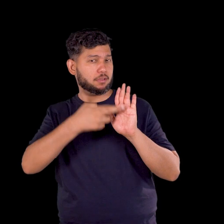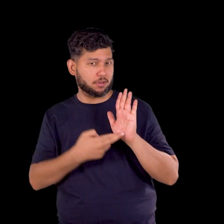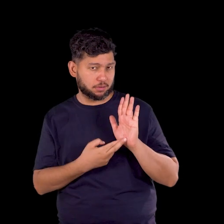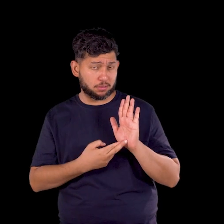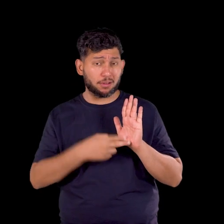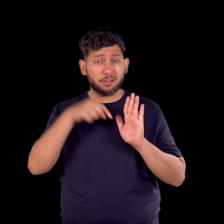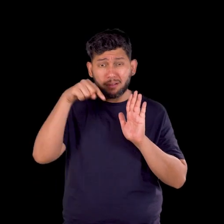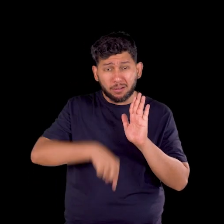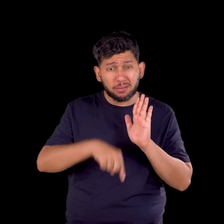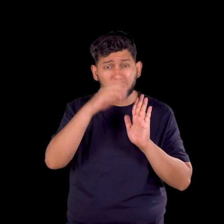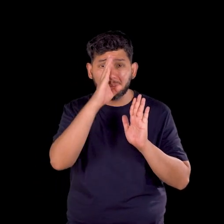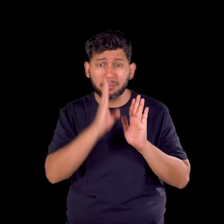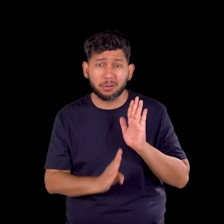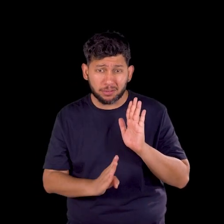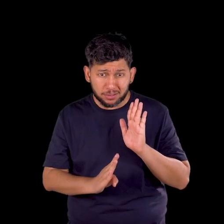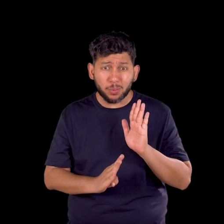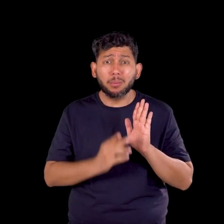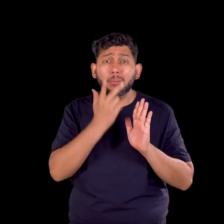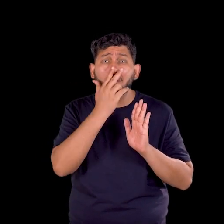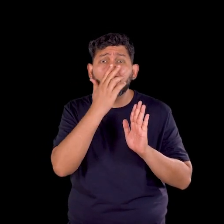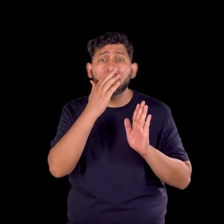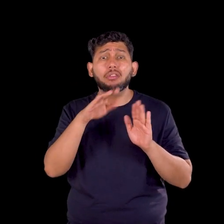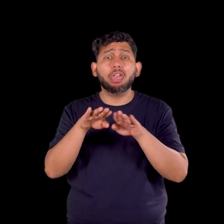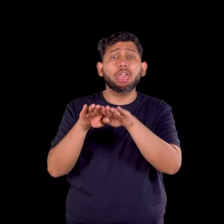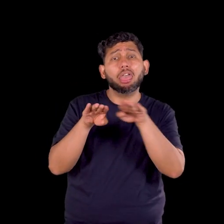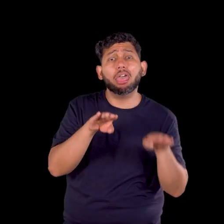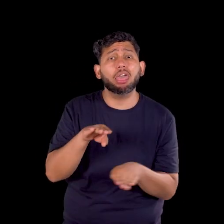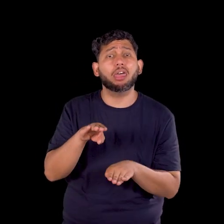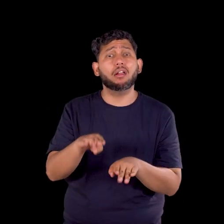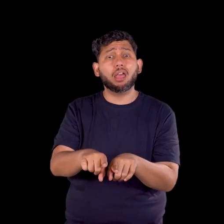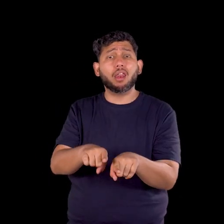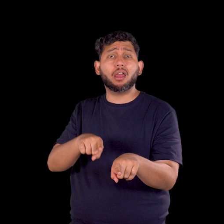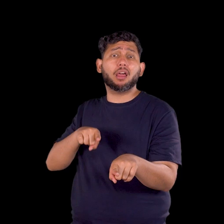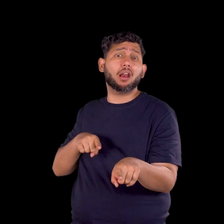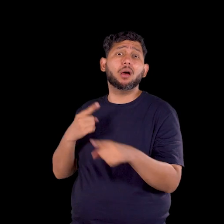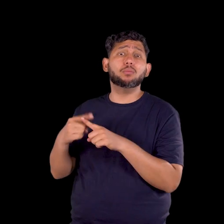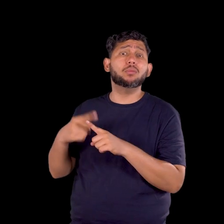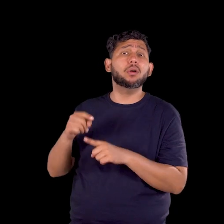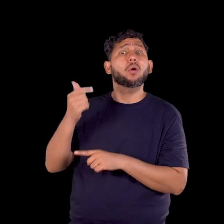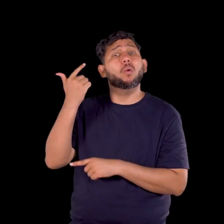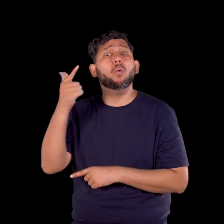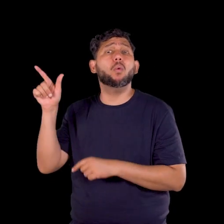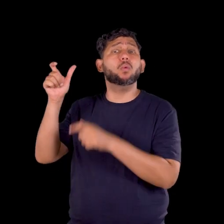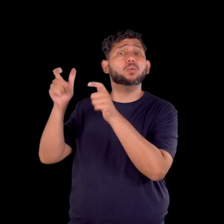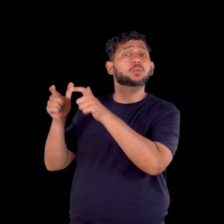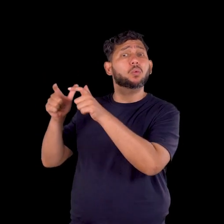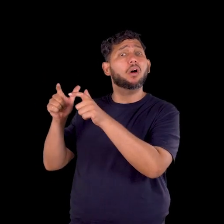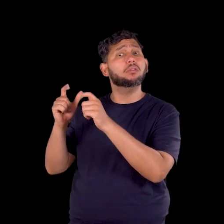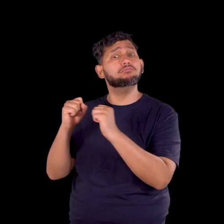muito distantes tanto de países do mesmo continente, como também de outras potências da época.